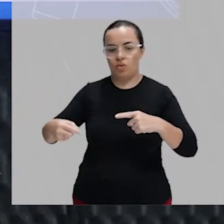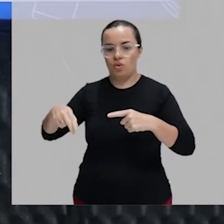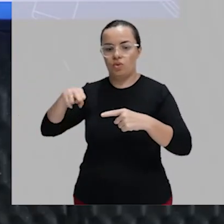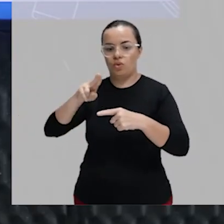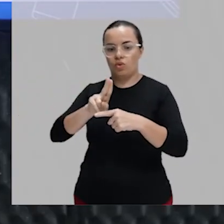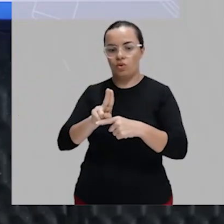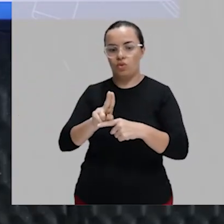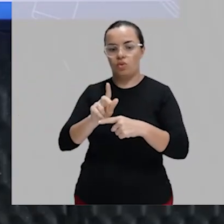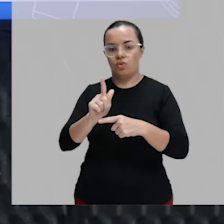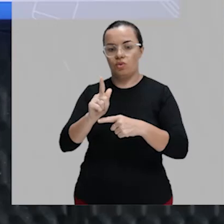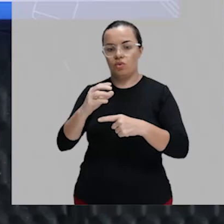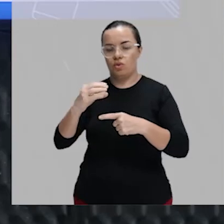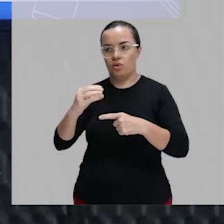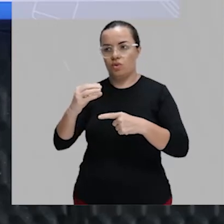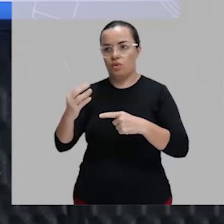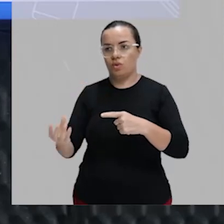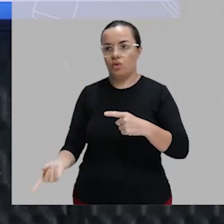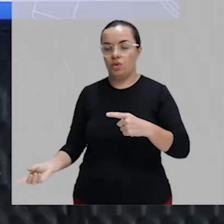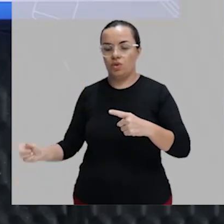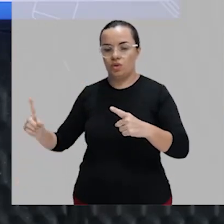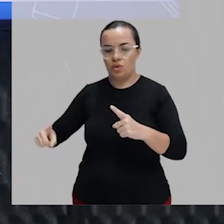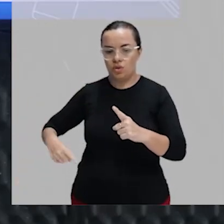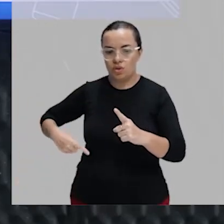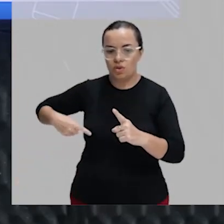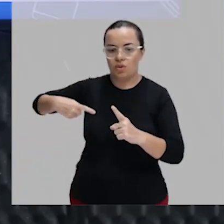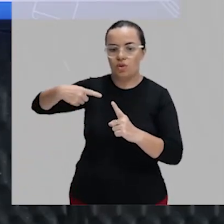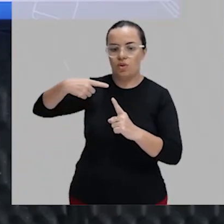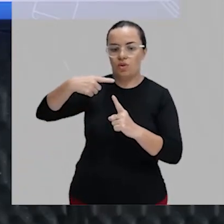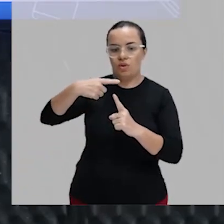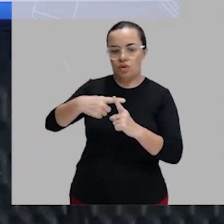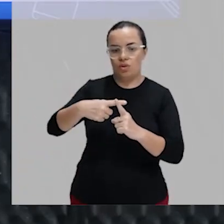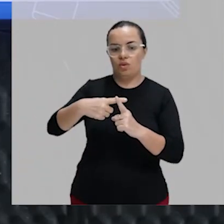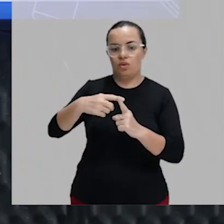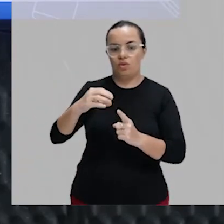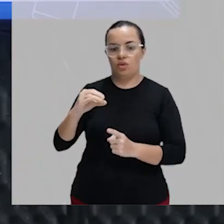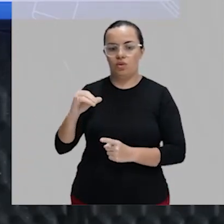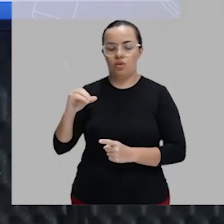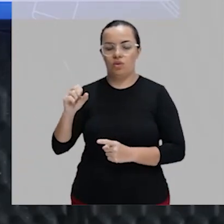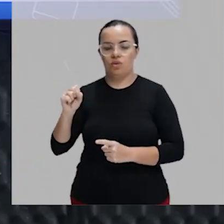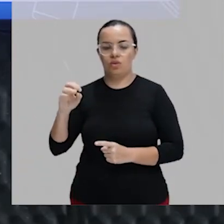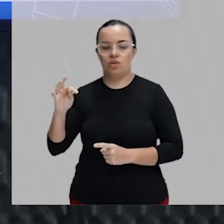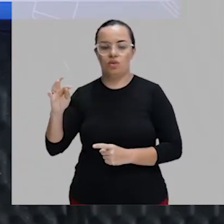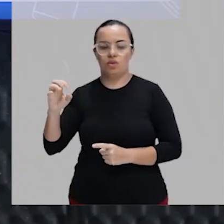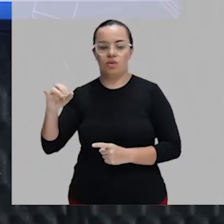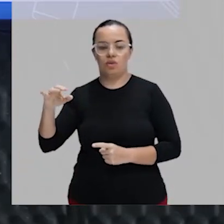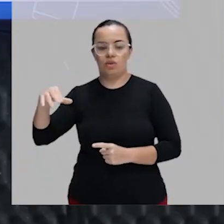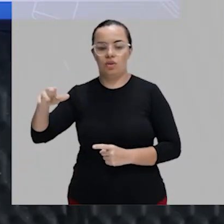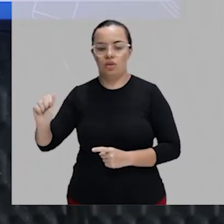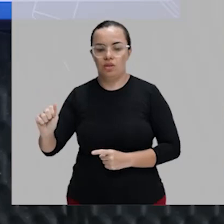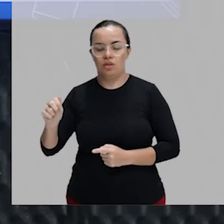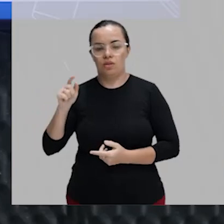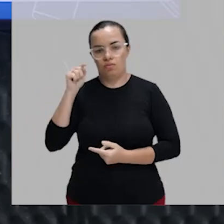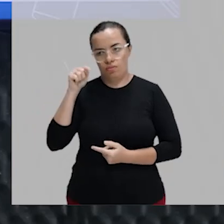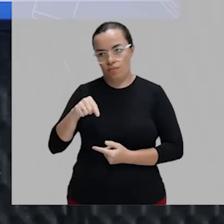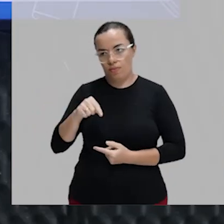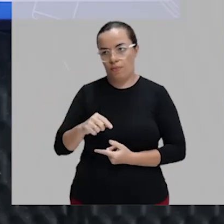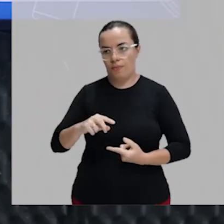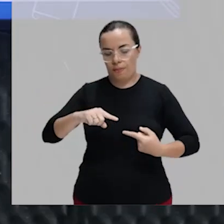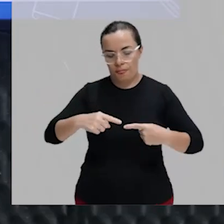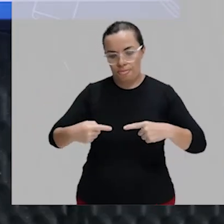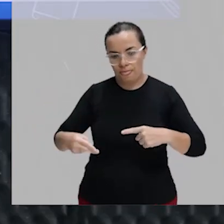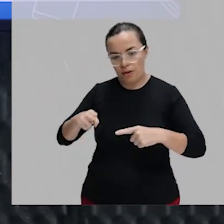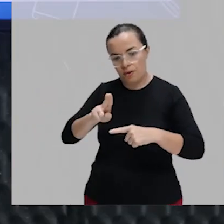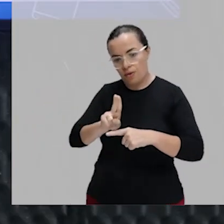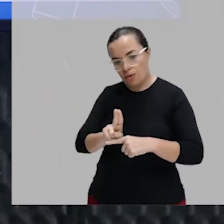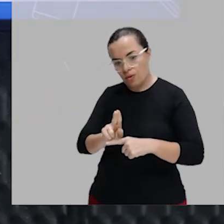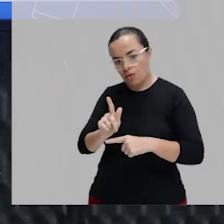UGC indica a adição de quem? De cisteína. Vou colocar no meu dado aqui, ó. O GC indica